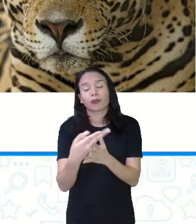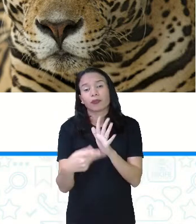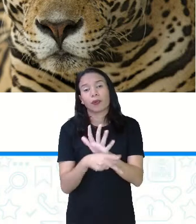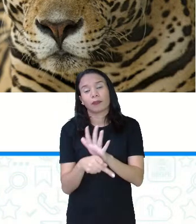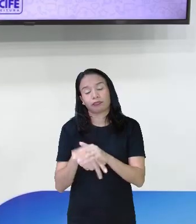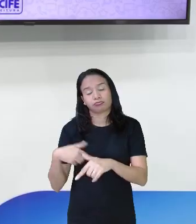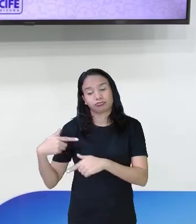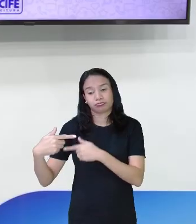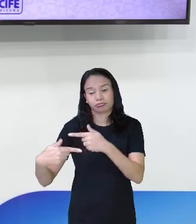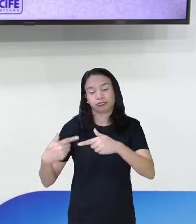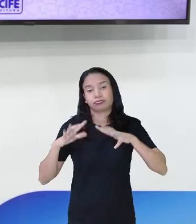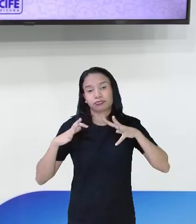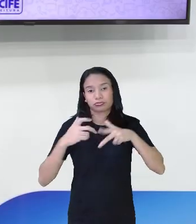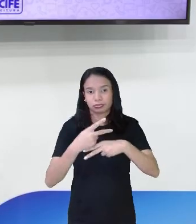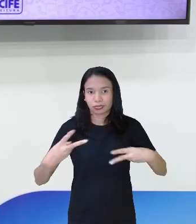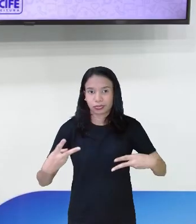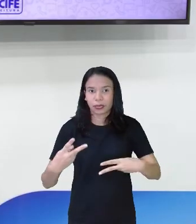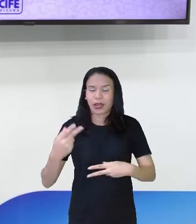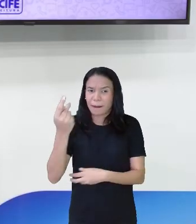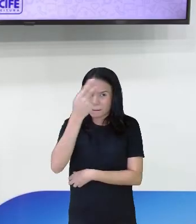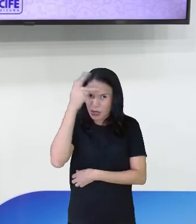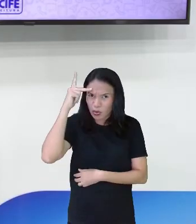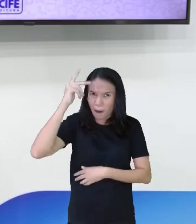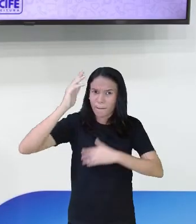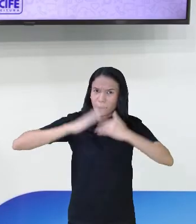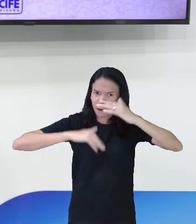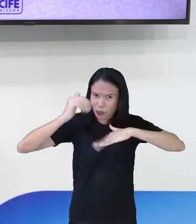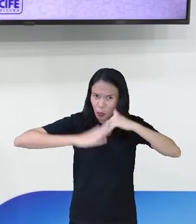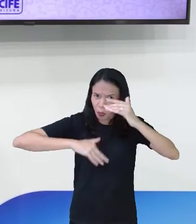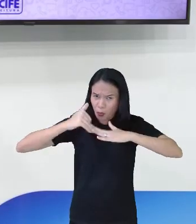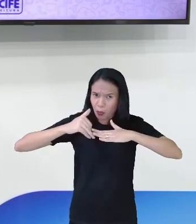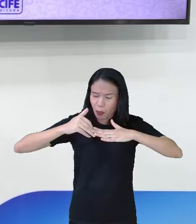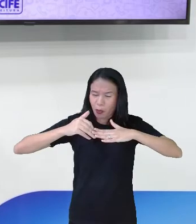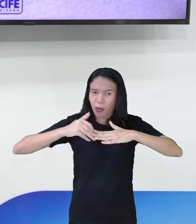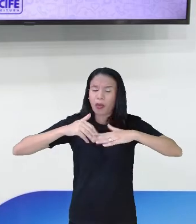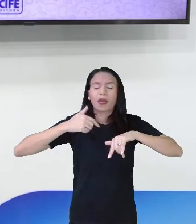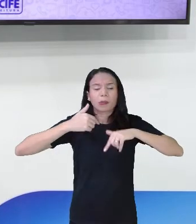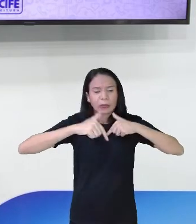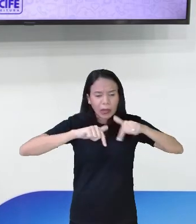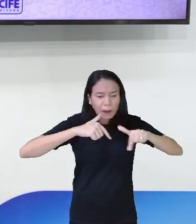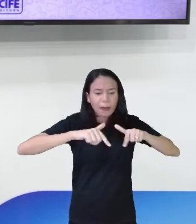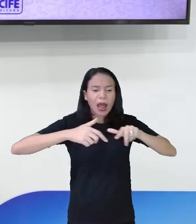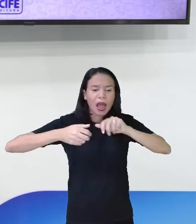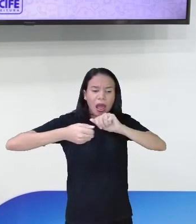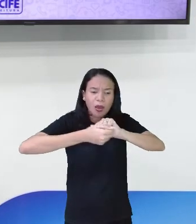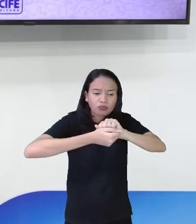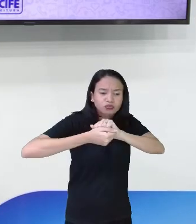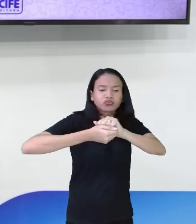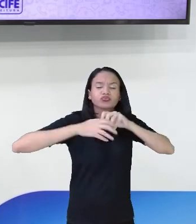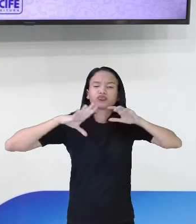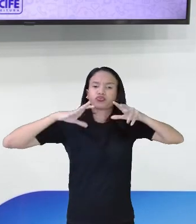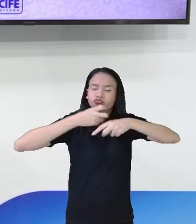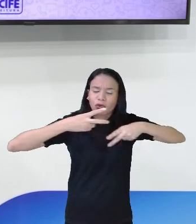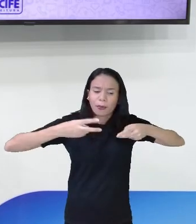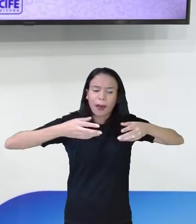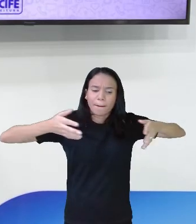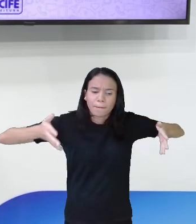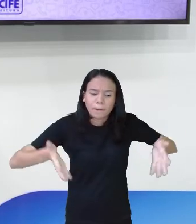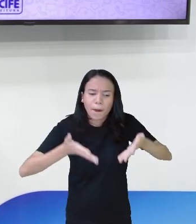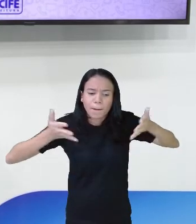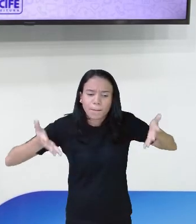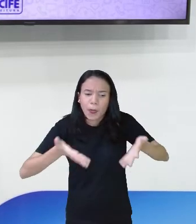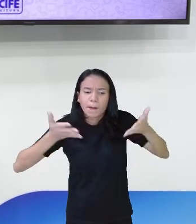legado. Muitas pessoas, muitos profissionais trabalham junto a esses animais que estão em extinção, fazendo todo